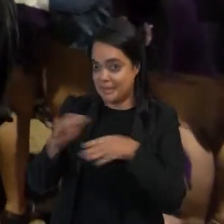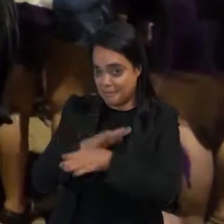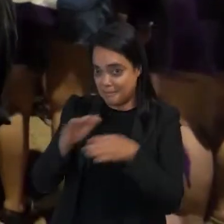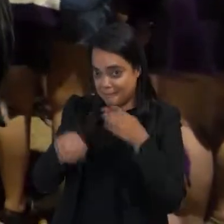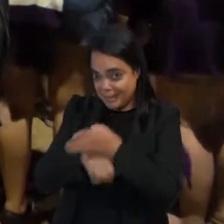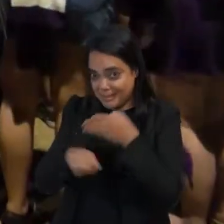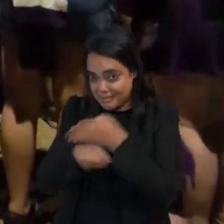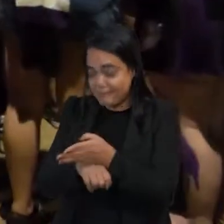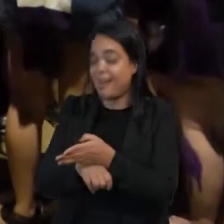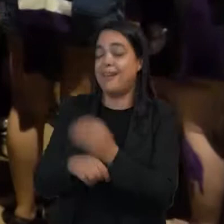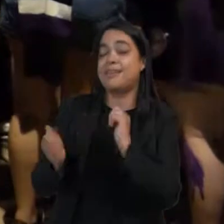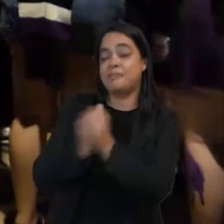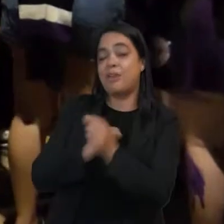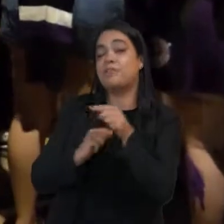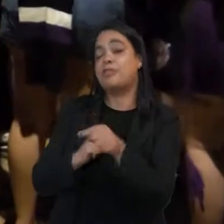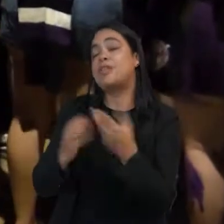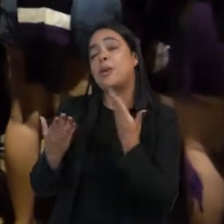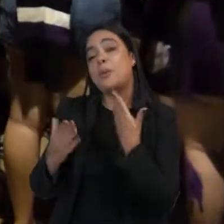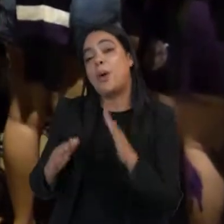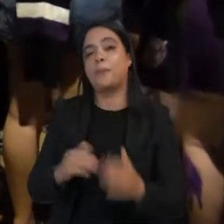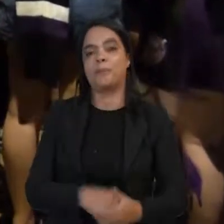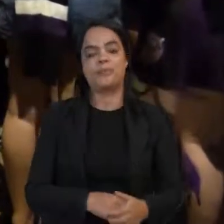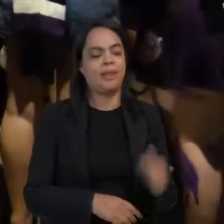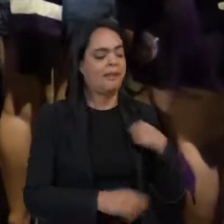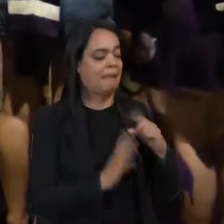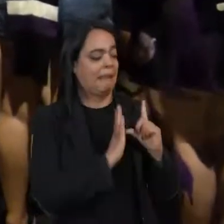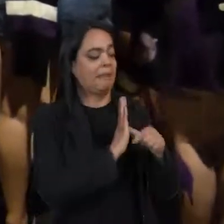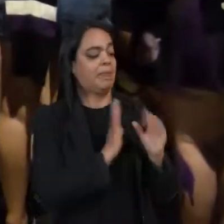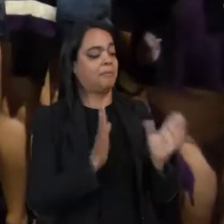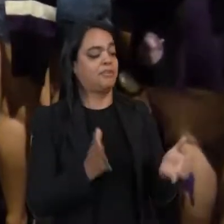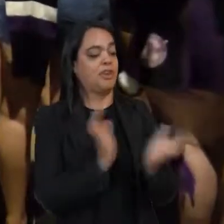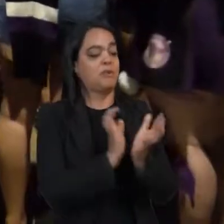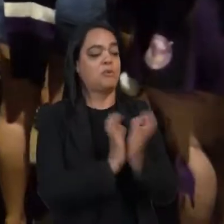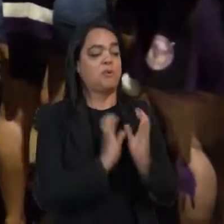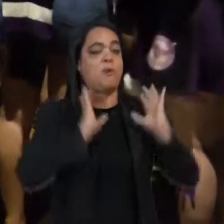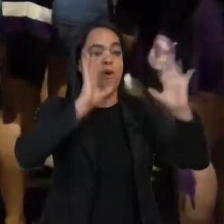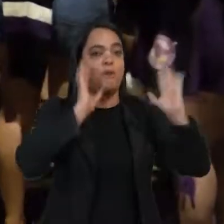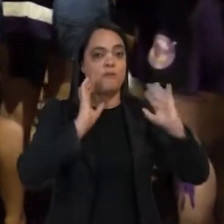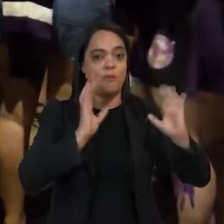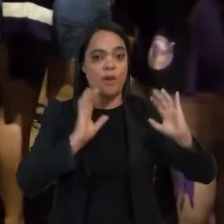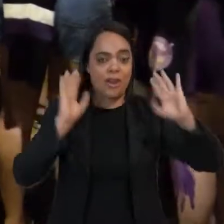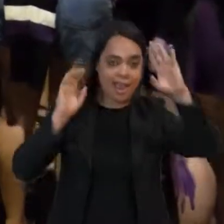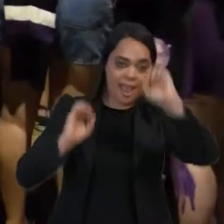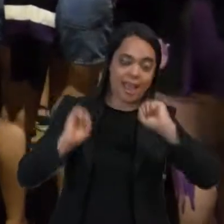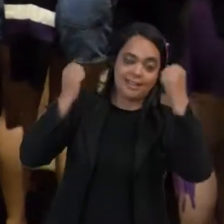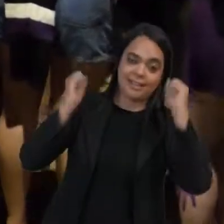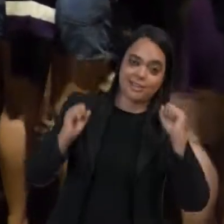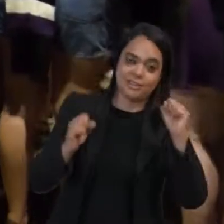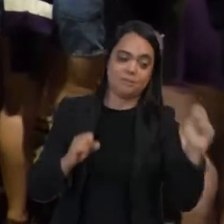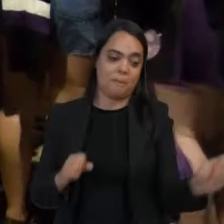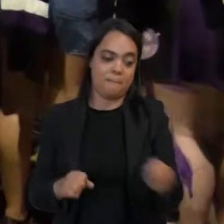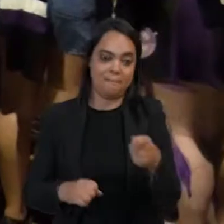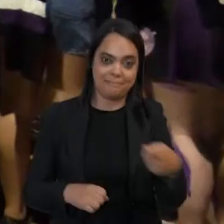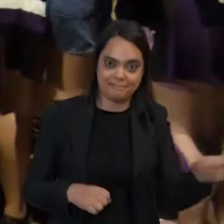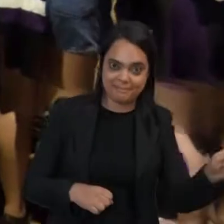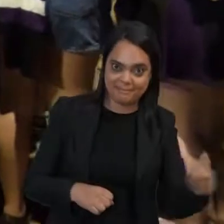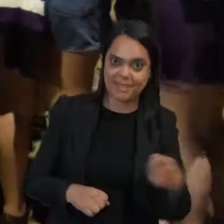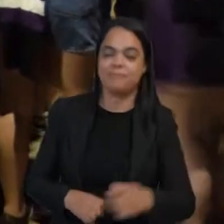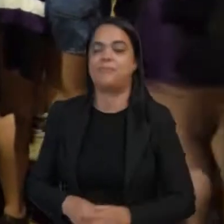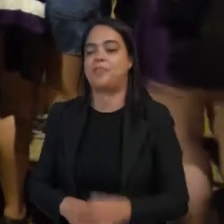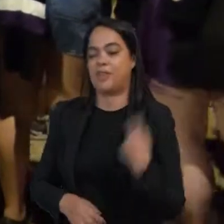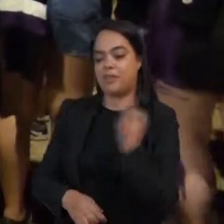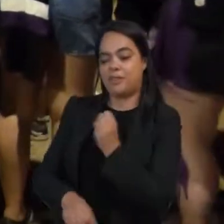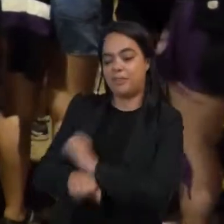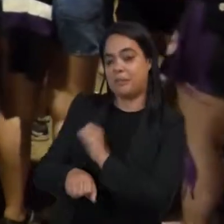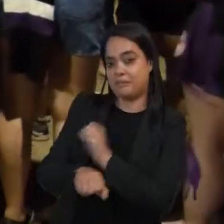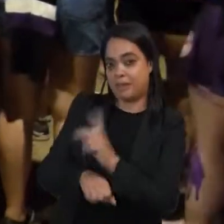esporte. Você já entrou em algum? Cara, eu entrei meio atrasado, mas já tô no grupo de vôlei, de atletismo e de ping-pong, ó. Fica esperto. Então a gente pode esperar